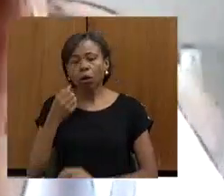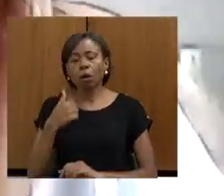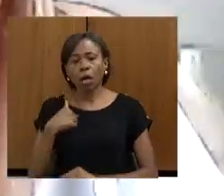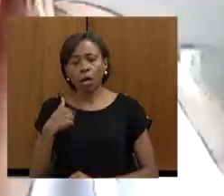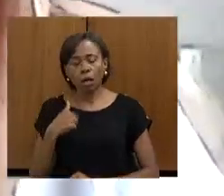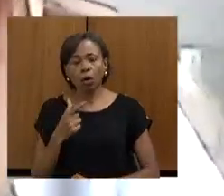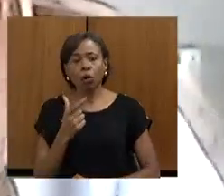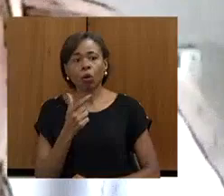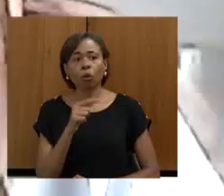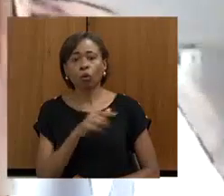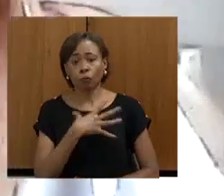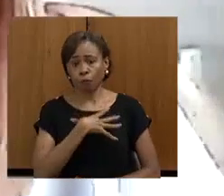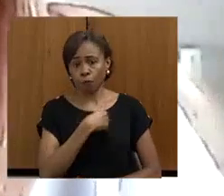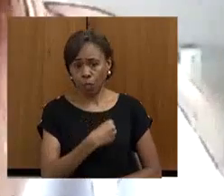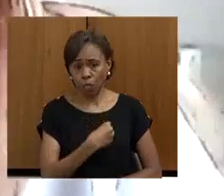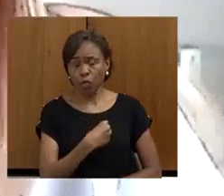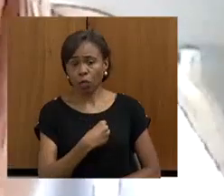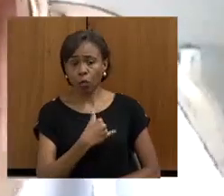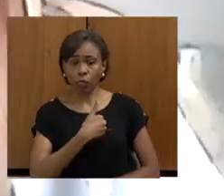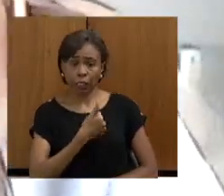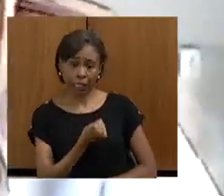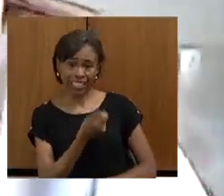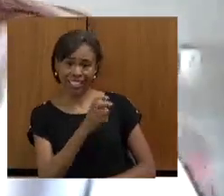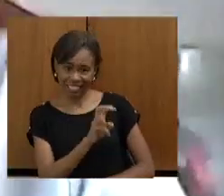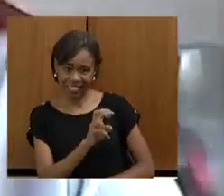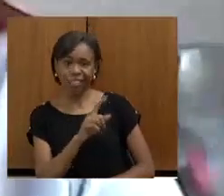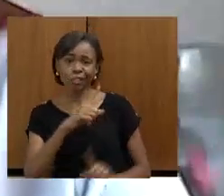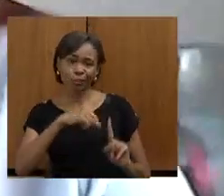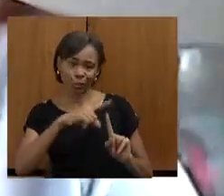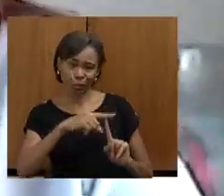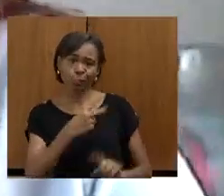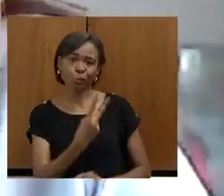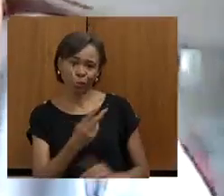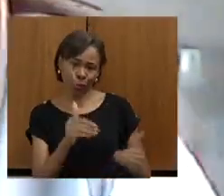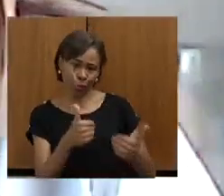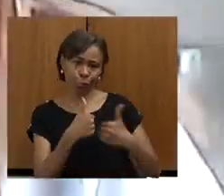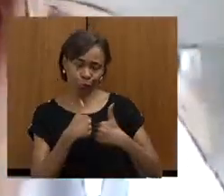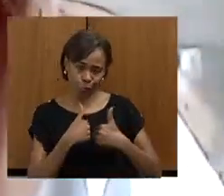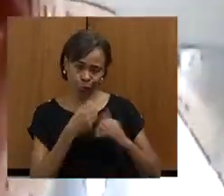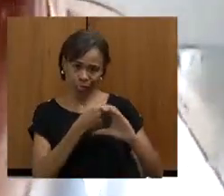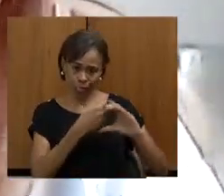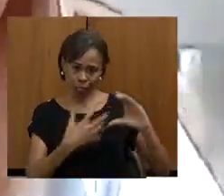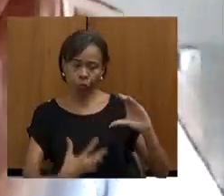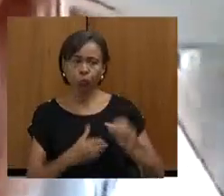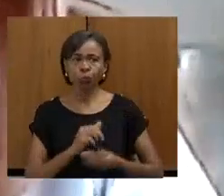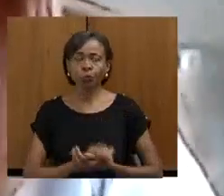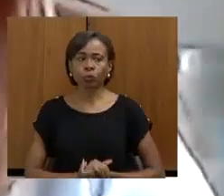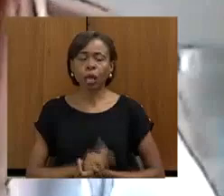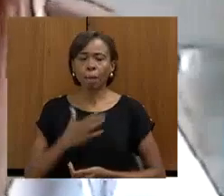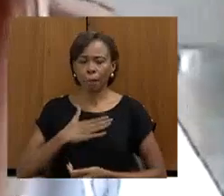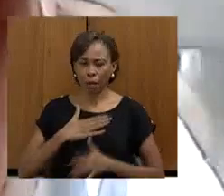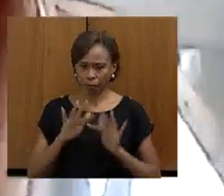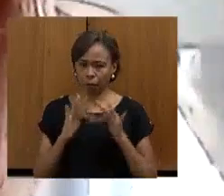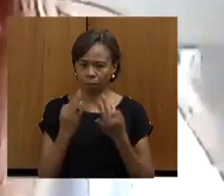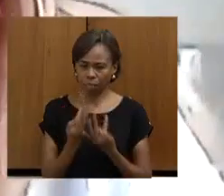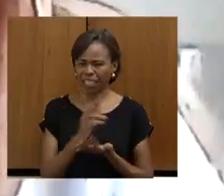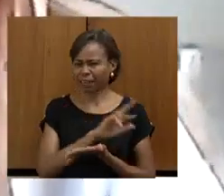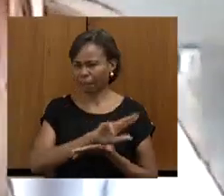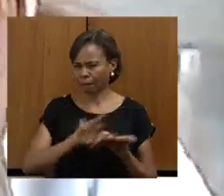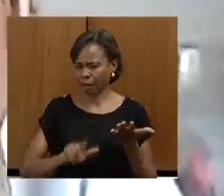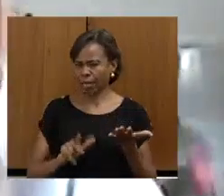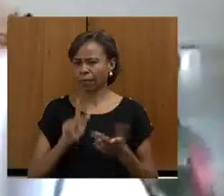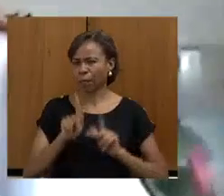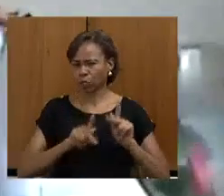garoto de 15 anos, nível 2 de suporte. Na minha família eu tenho várias pessoas com